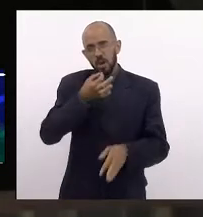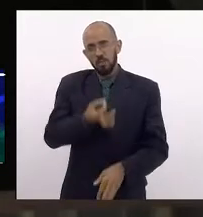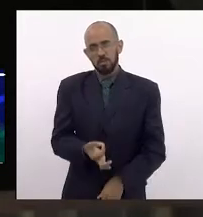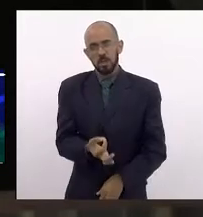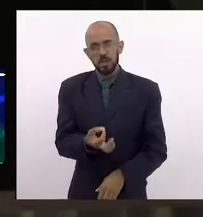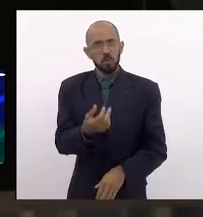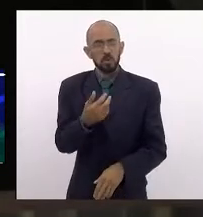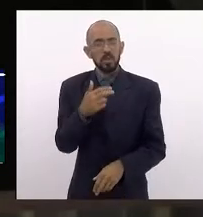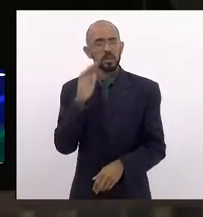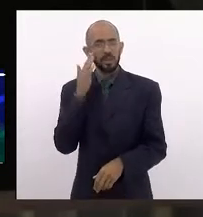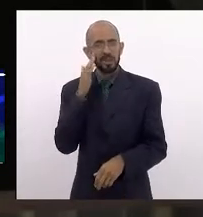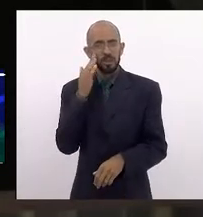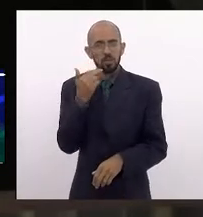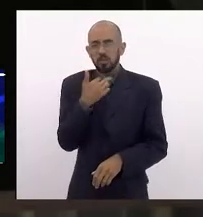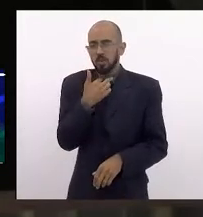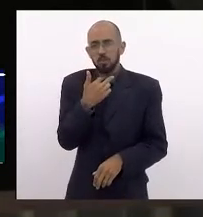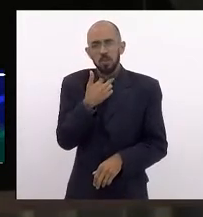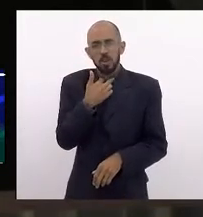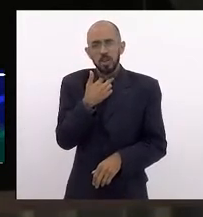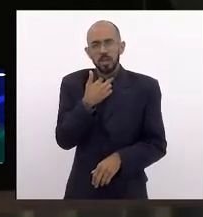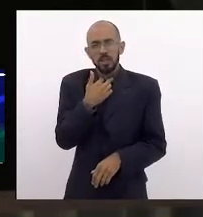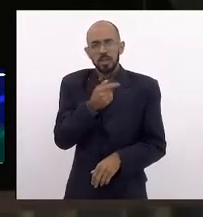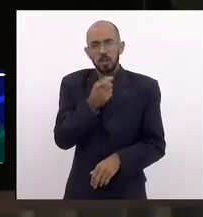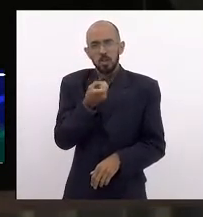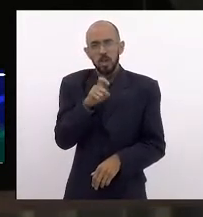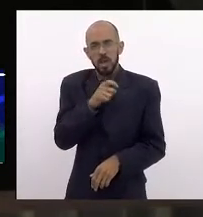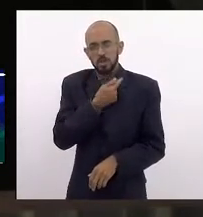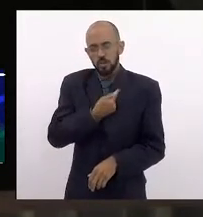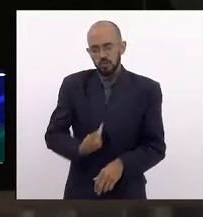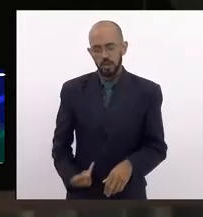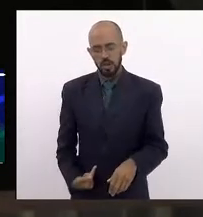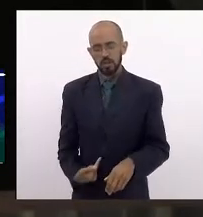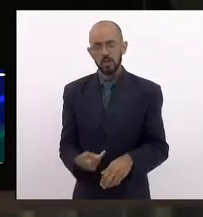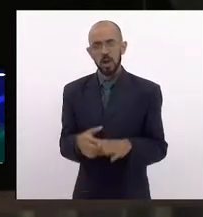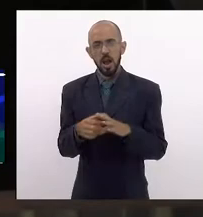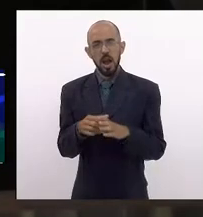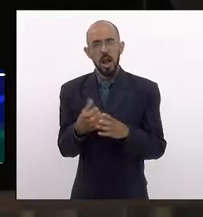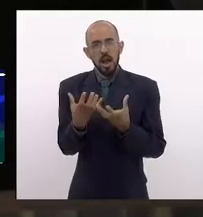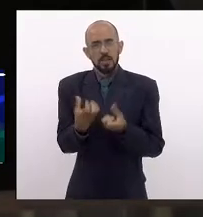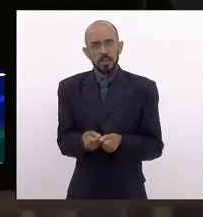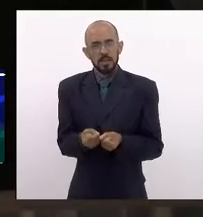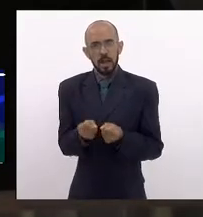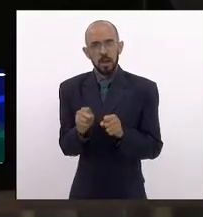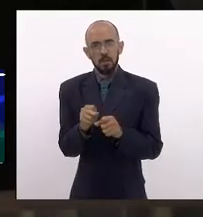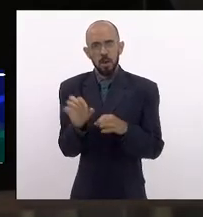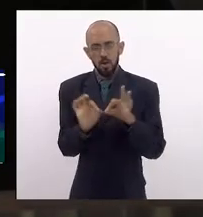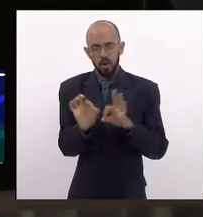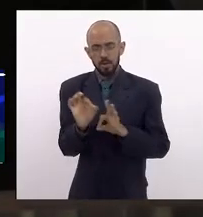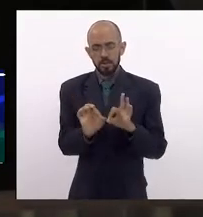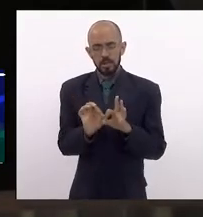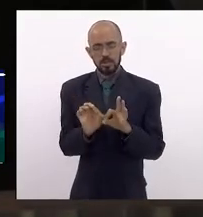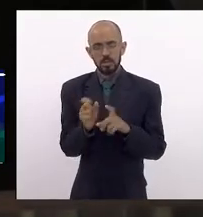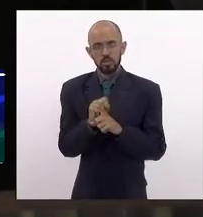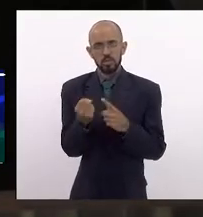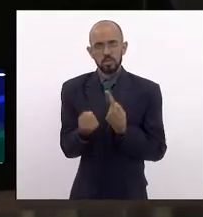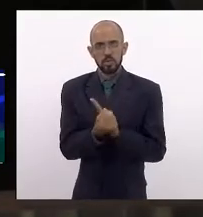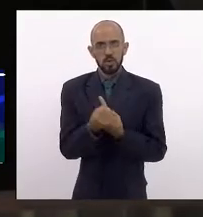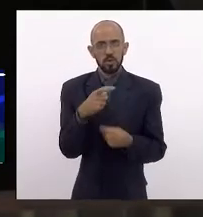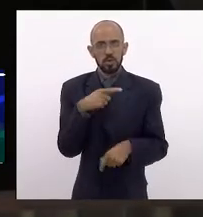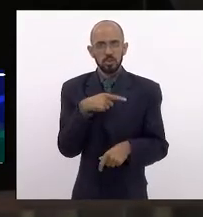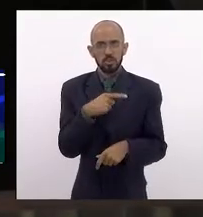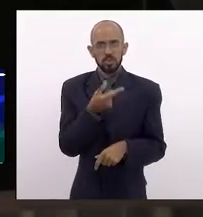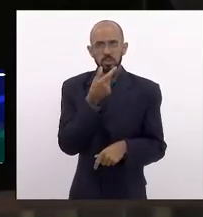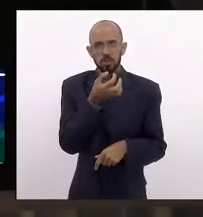que não poderia o ex-governador habilitar uma organização social contra a qual havia um